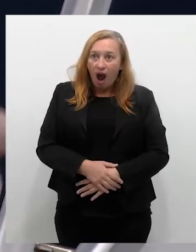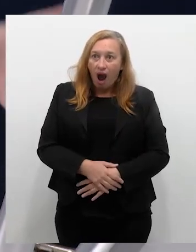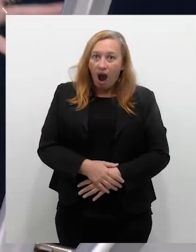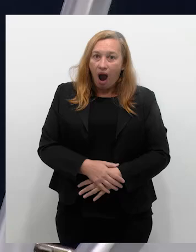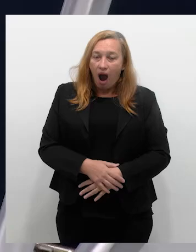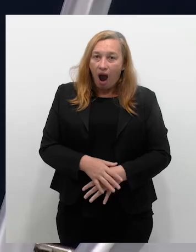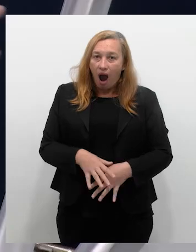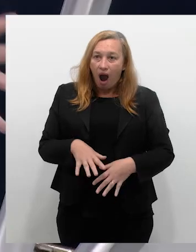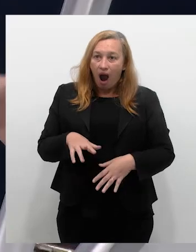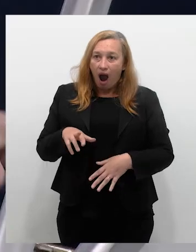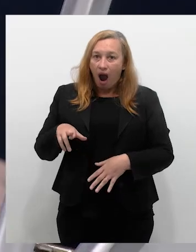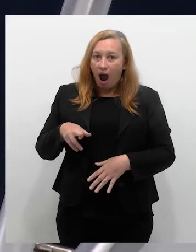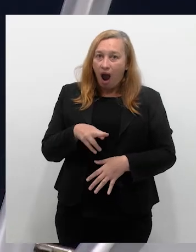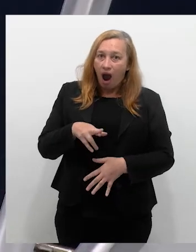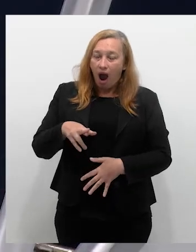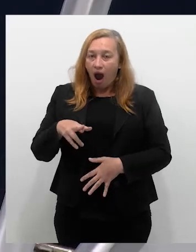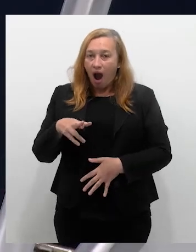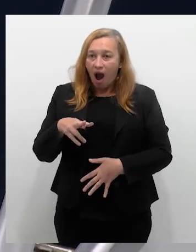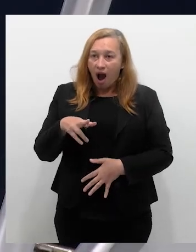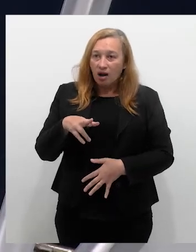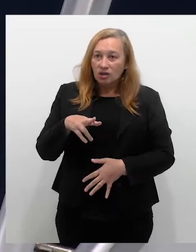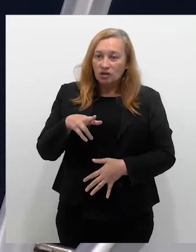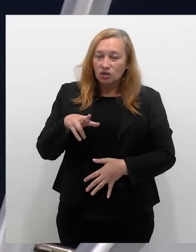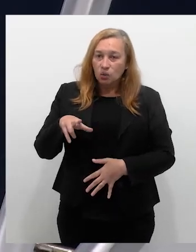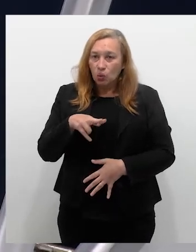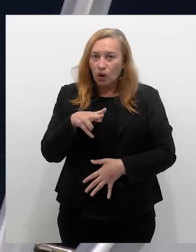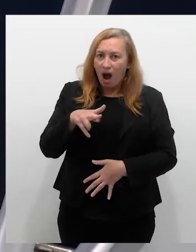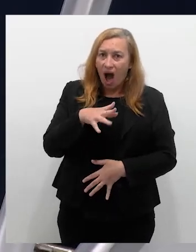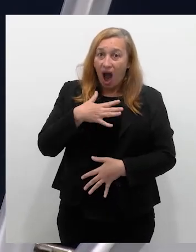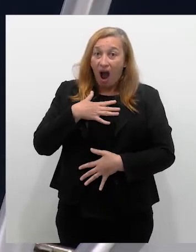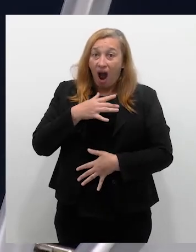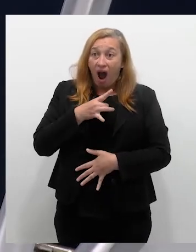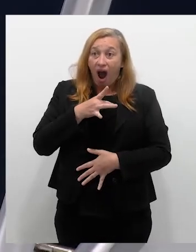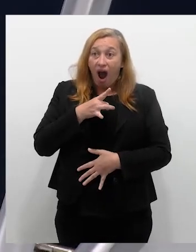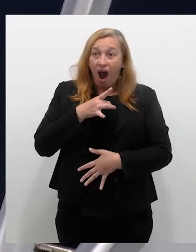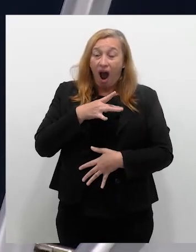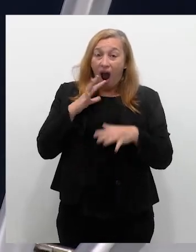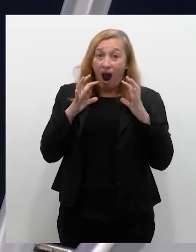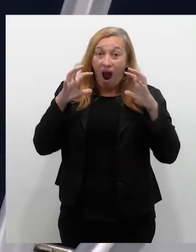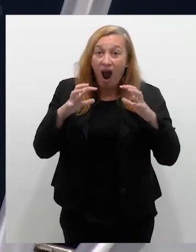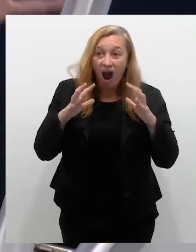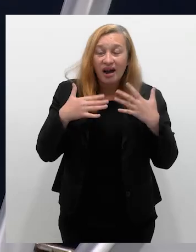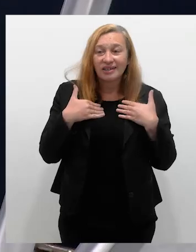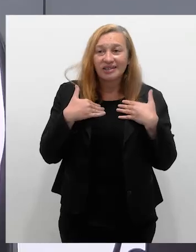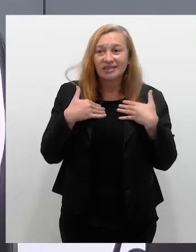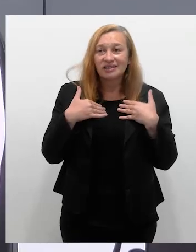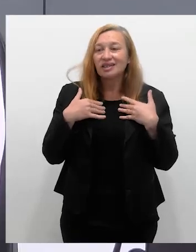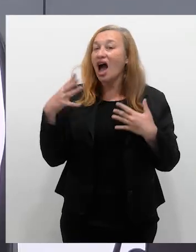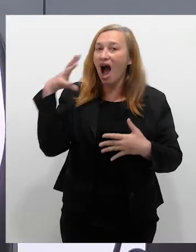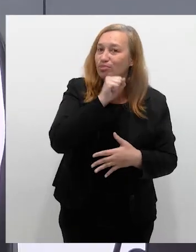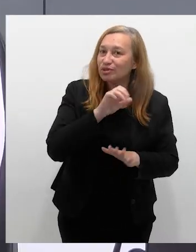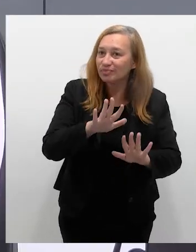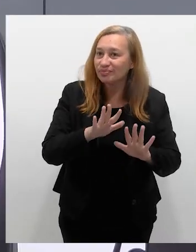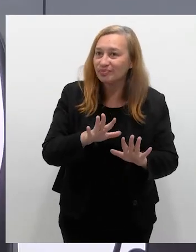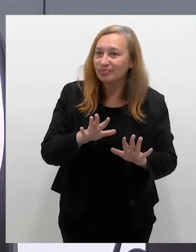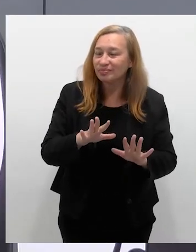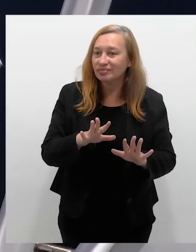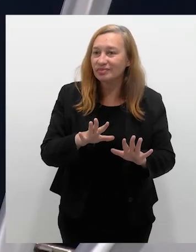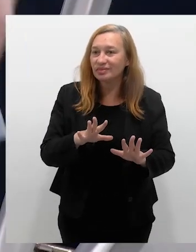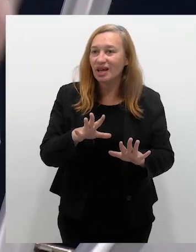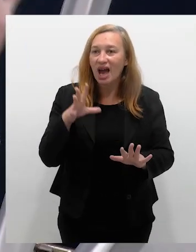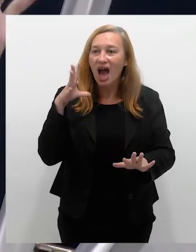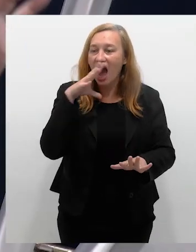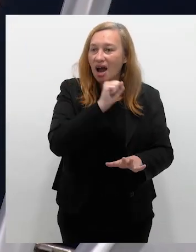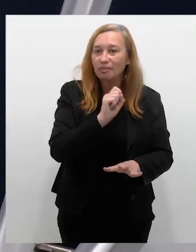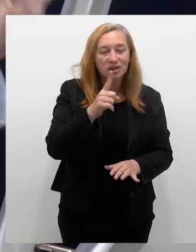cena dos Seres Rastejantes que eu tinha que dublar, aquilo foi me dando um pavor, um medo tão tão grande. Entrou em pânico dentro do estúdio? Foi de rapidinho. Eu gravei